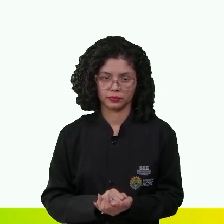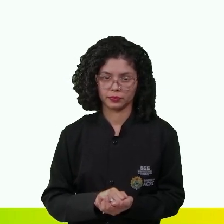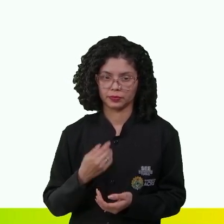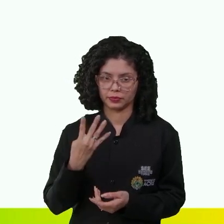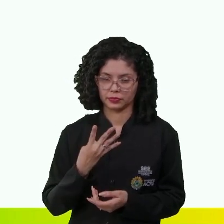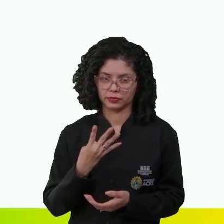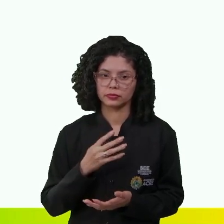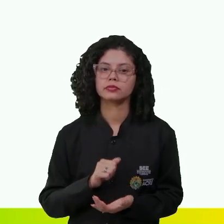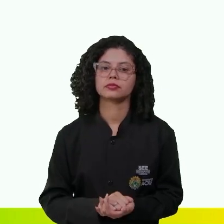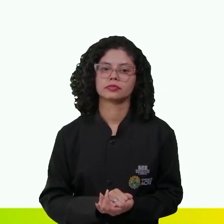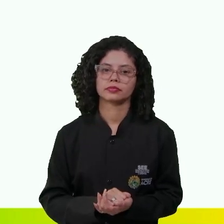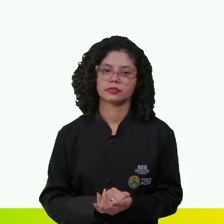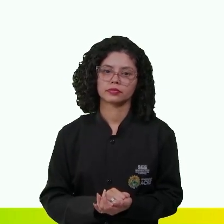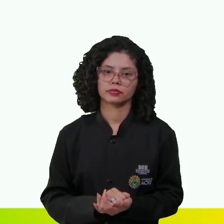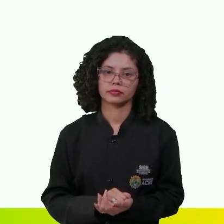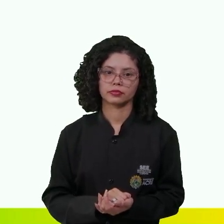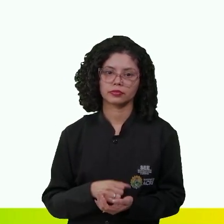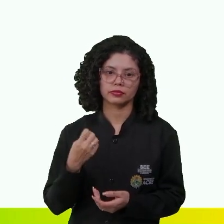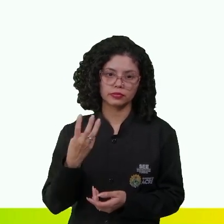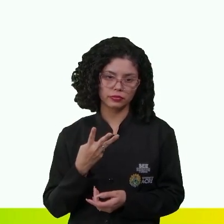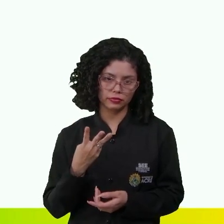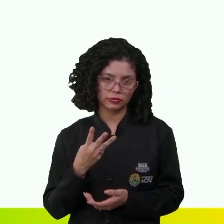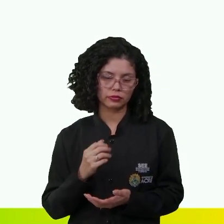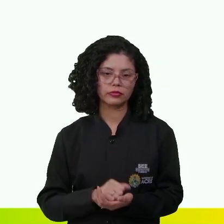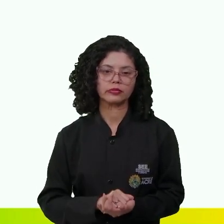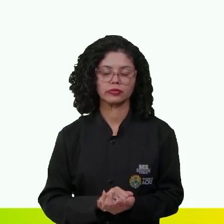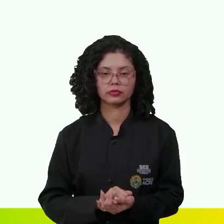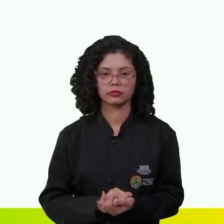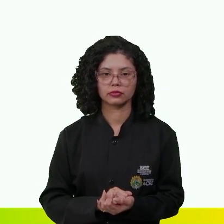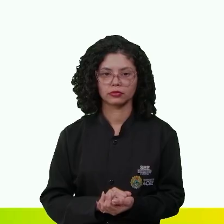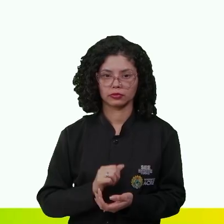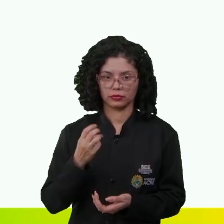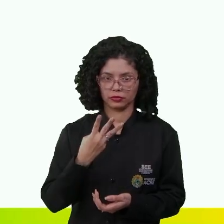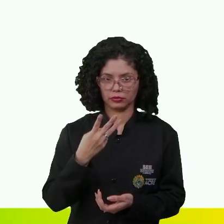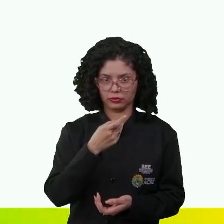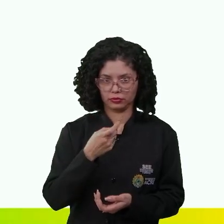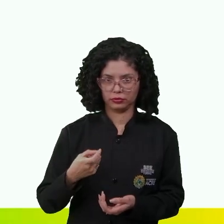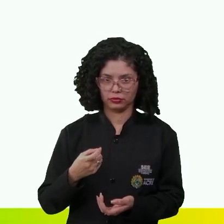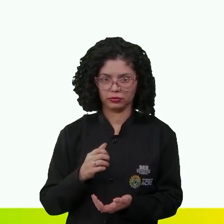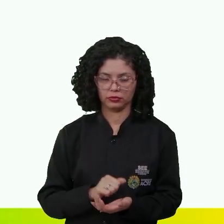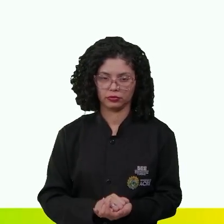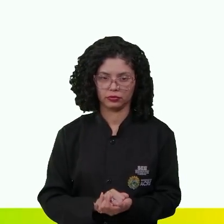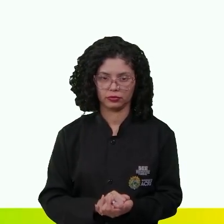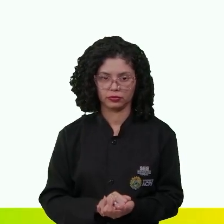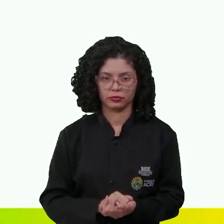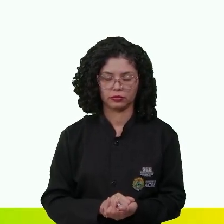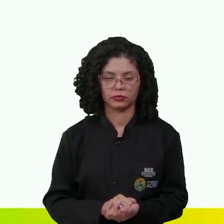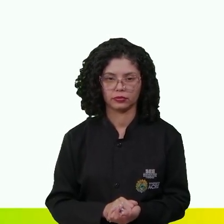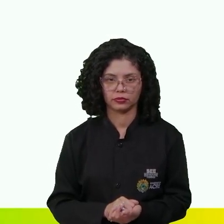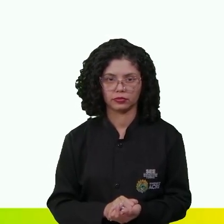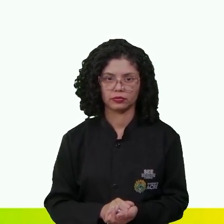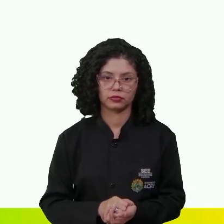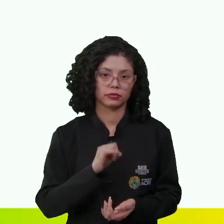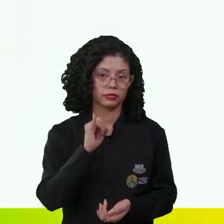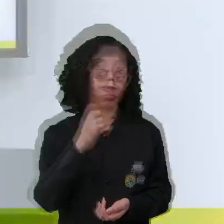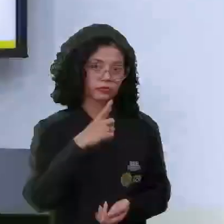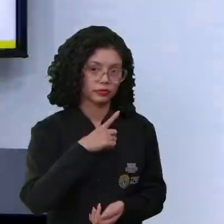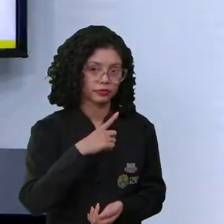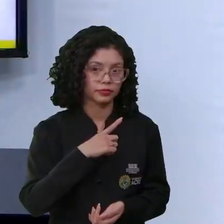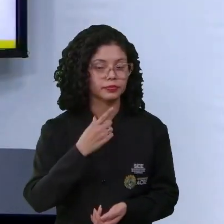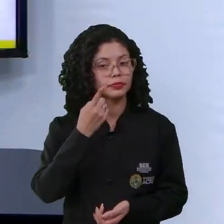4. 12 dividido para 4 é 3, y é igual a 3x. Se você